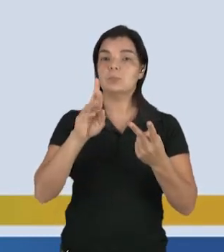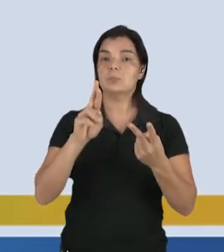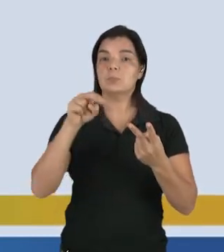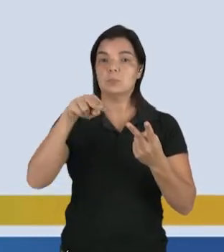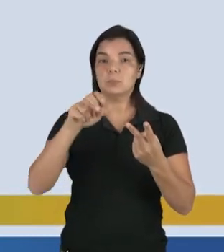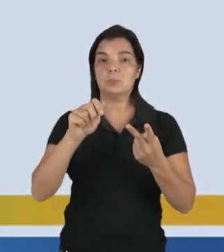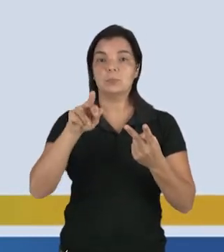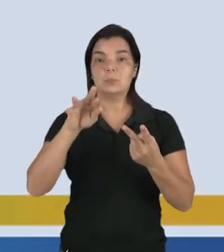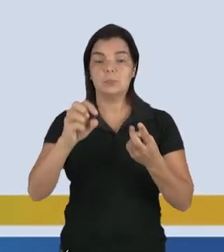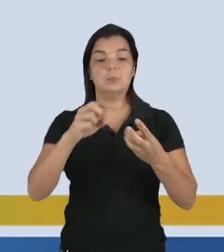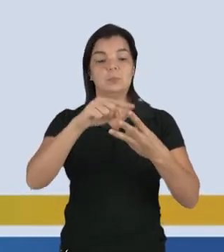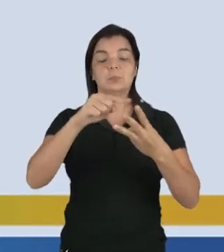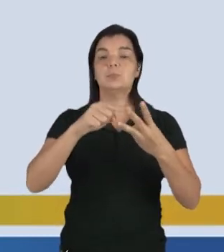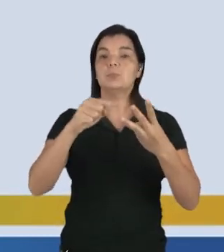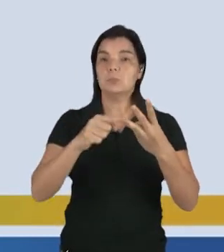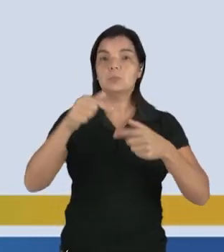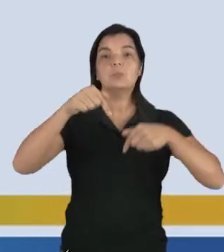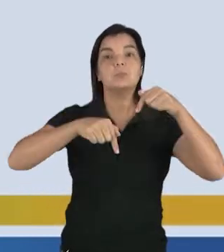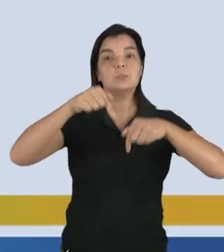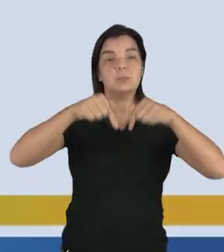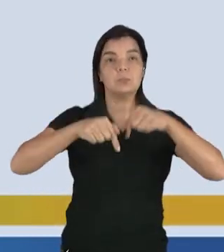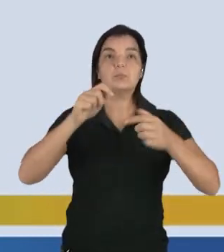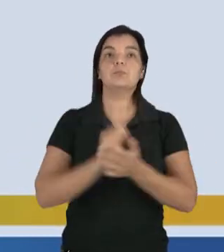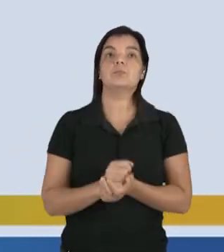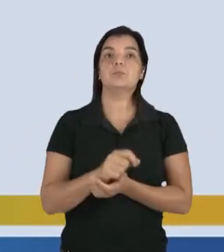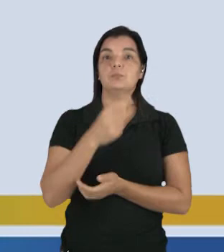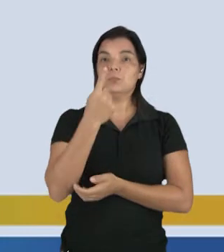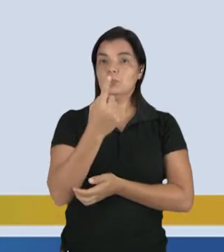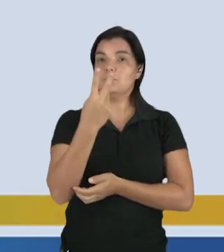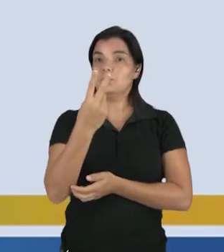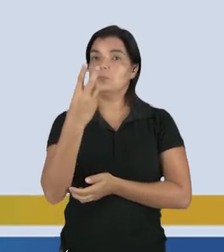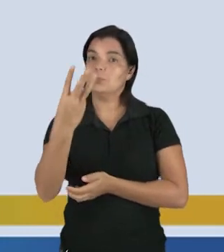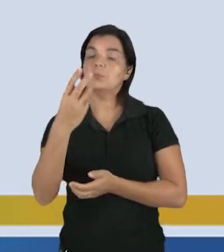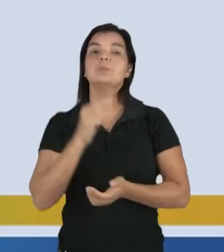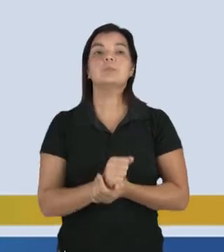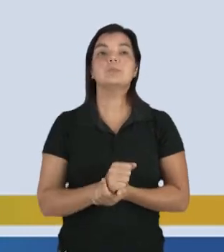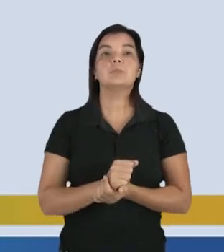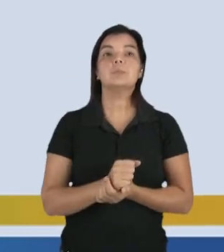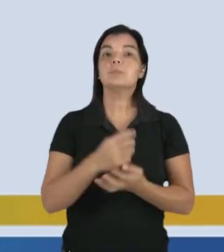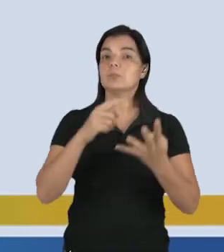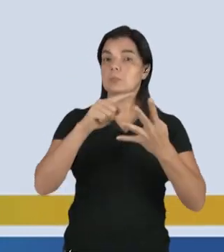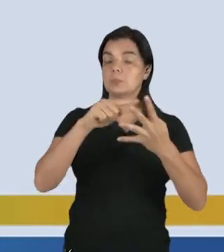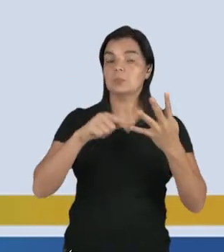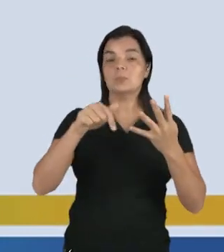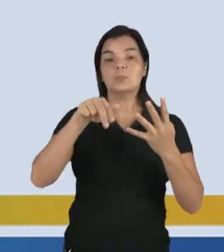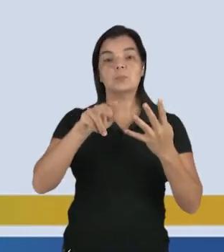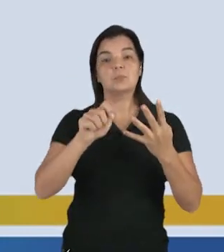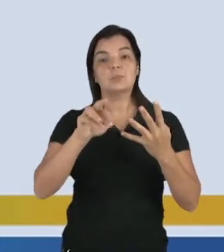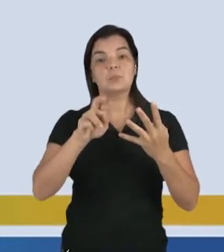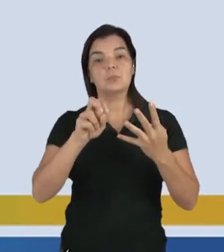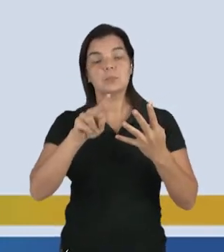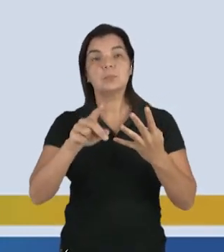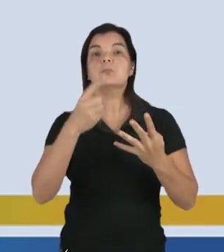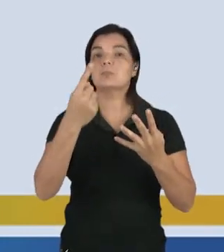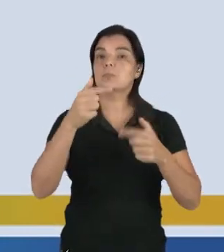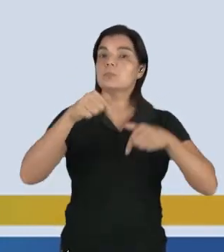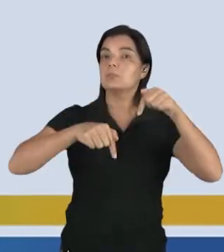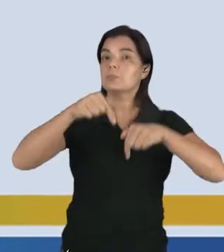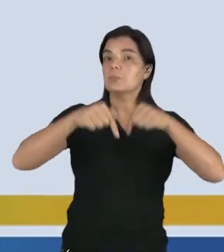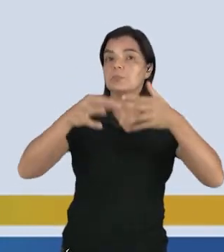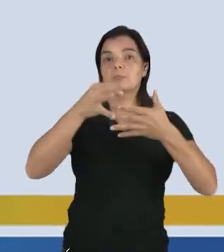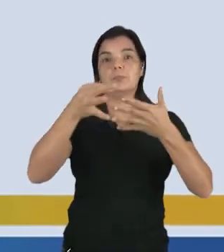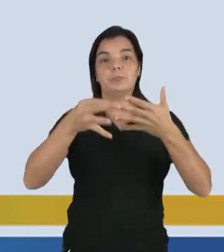Ternário, quando a gente tem 3 elementos químicos, 1, 2, 3, e quaternário, quando a gente tiver 4